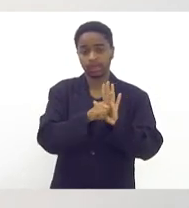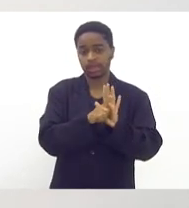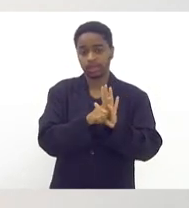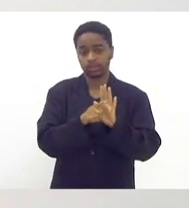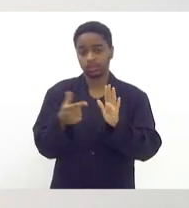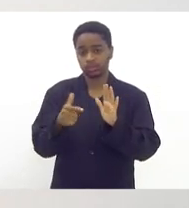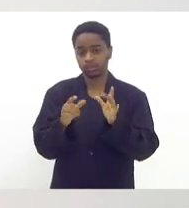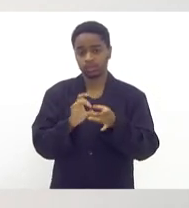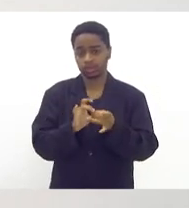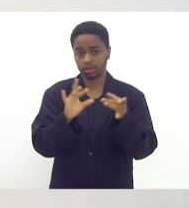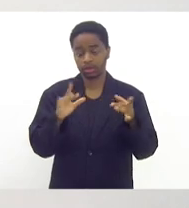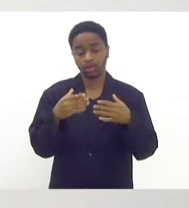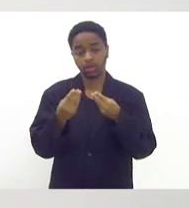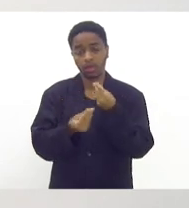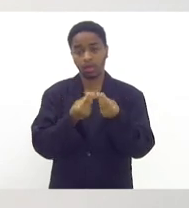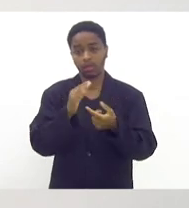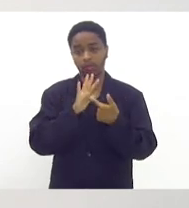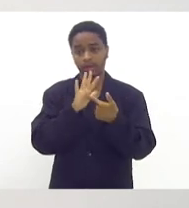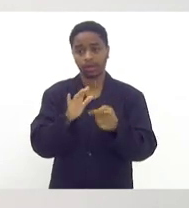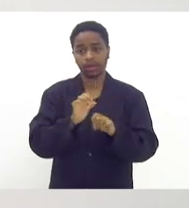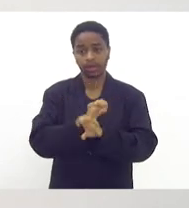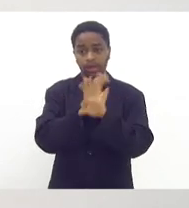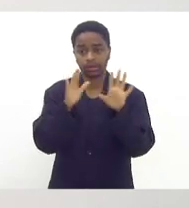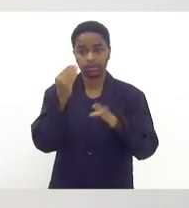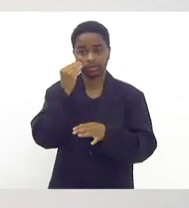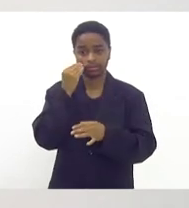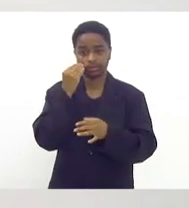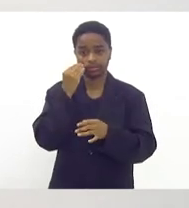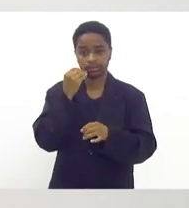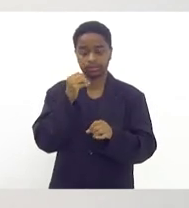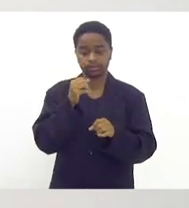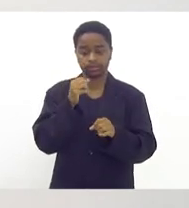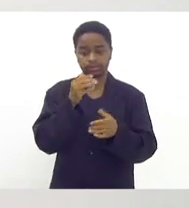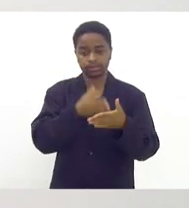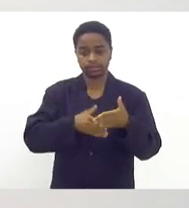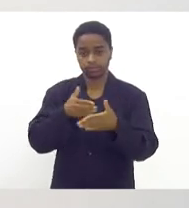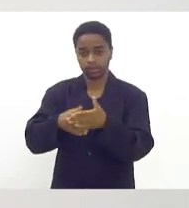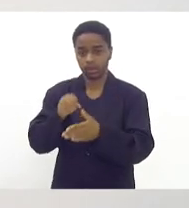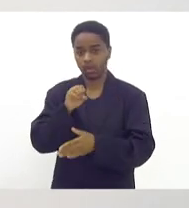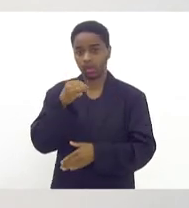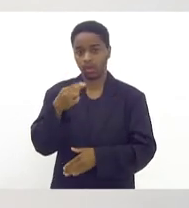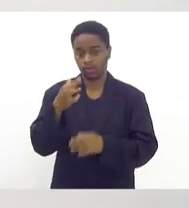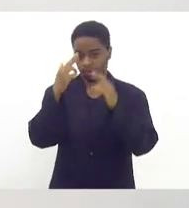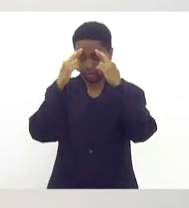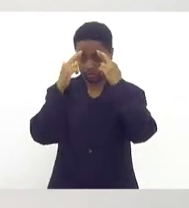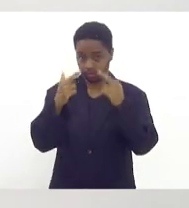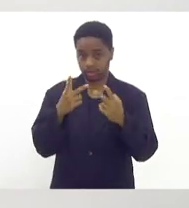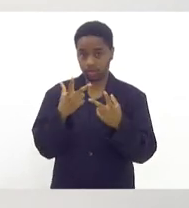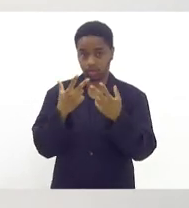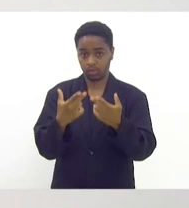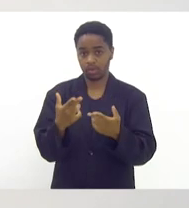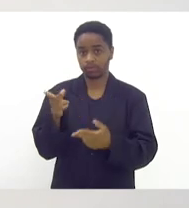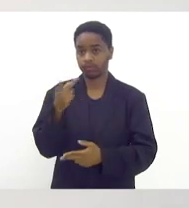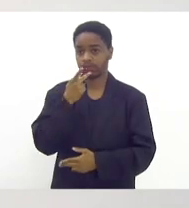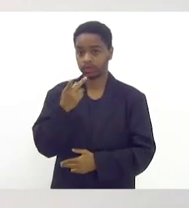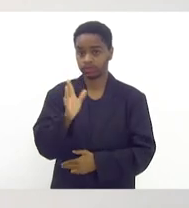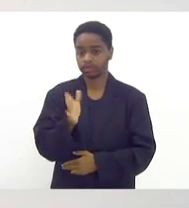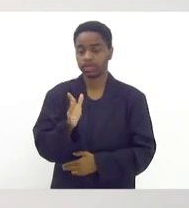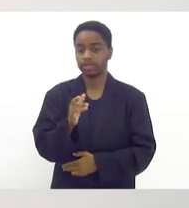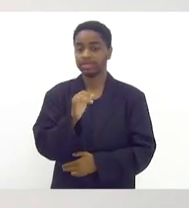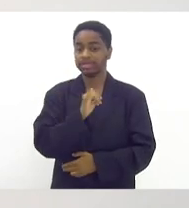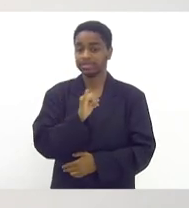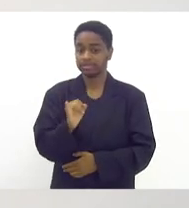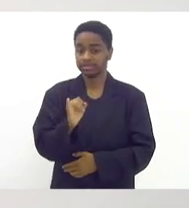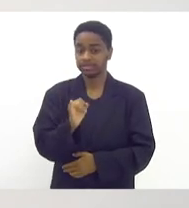mais claro para que seja impossibilitado ou que seja respeitado o quej já falou que enquanto estiver em curso